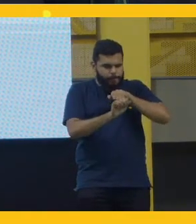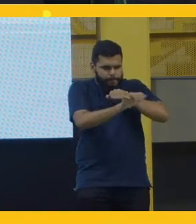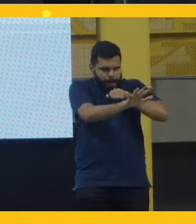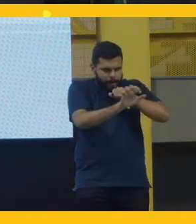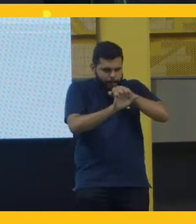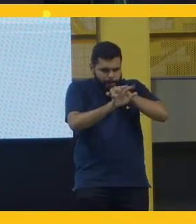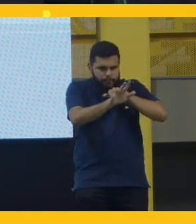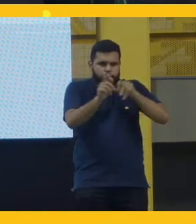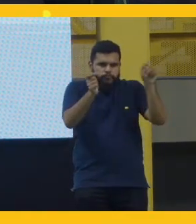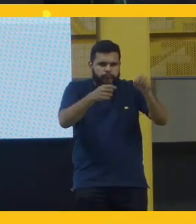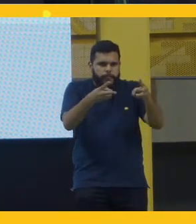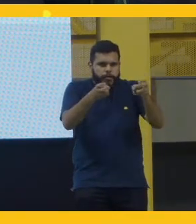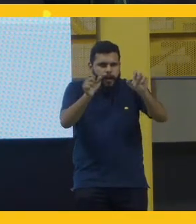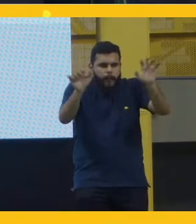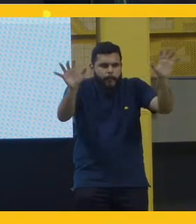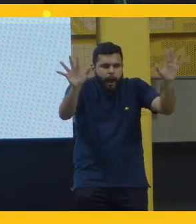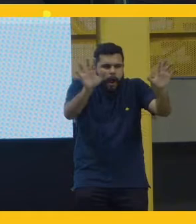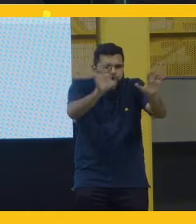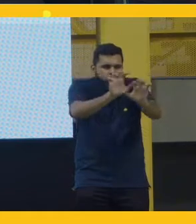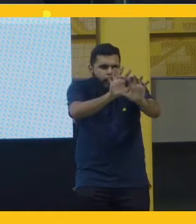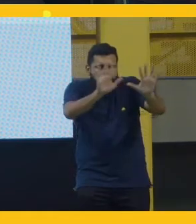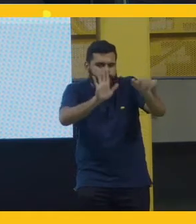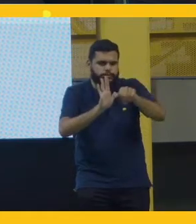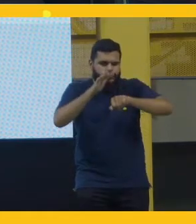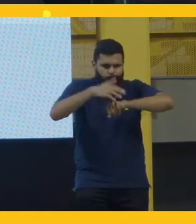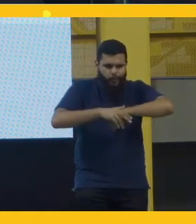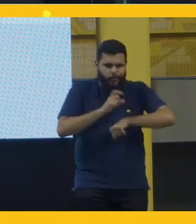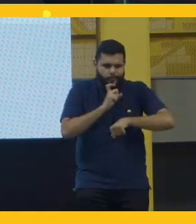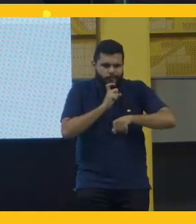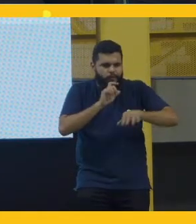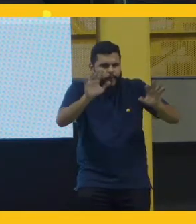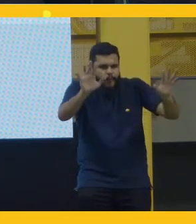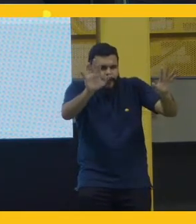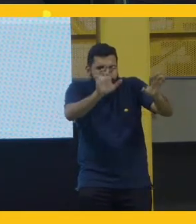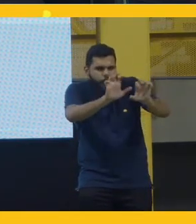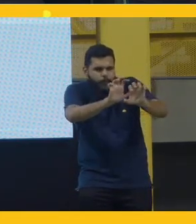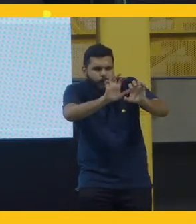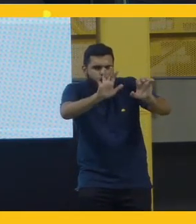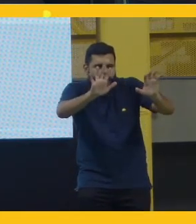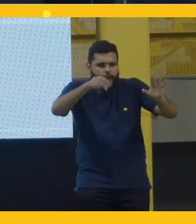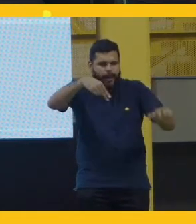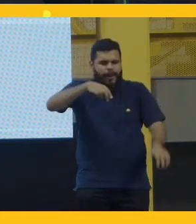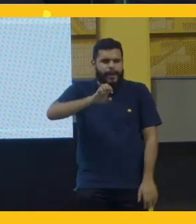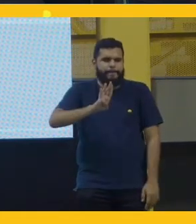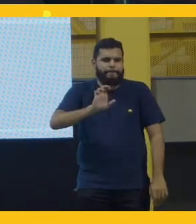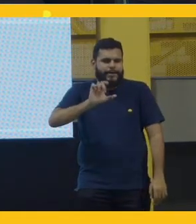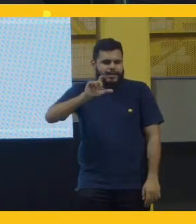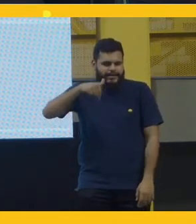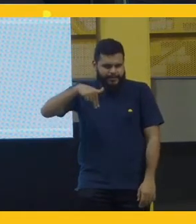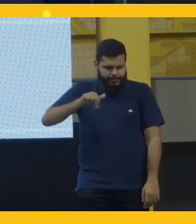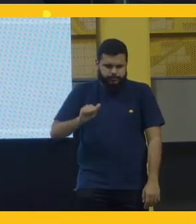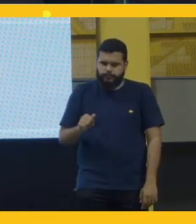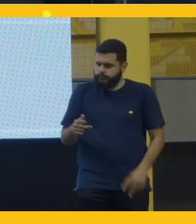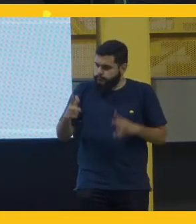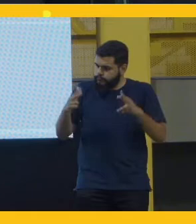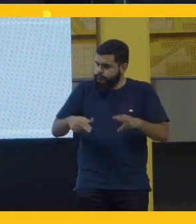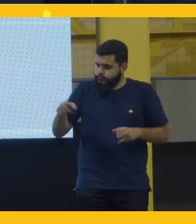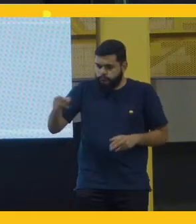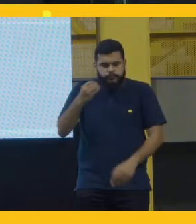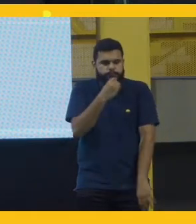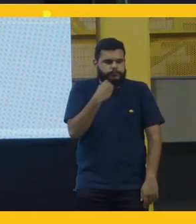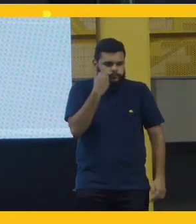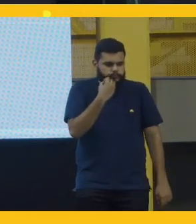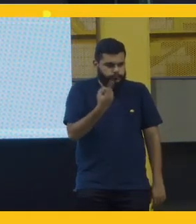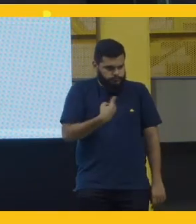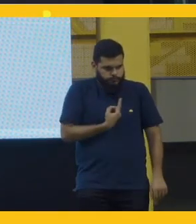luminoso de uma lanterna por meio de um recipiente contendo gelatina. Ei, foi exatamente o experimento que a gente